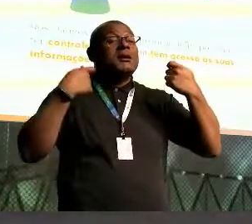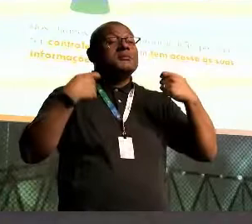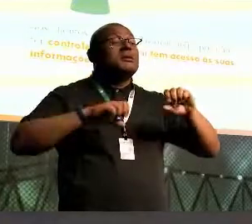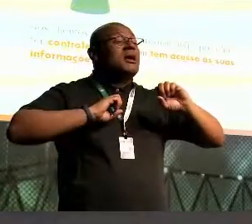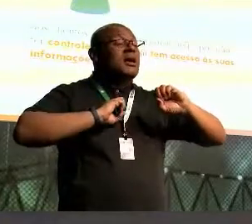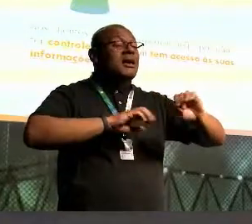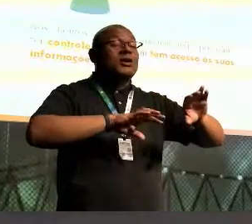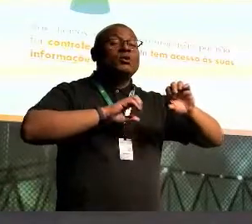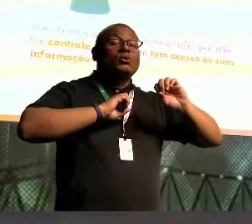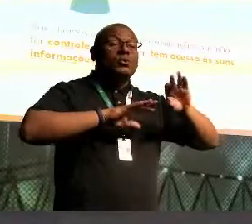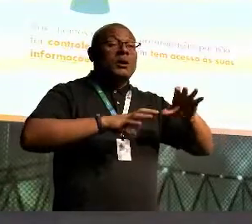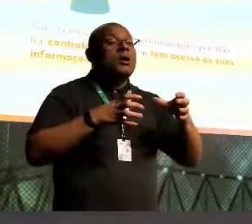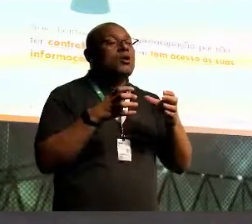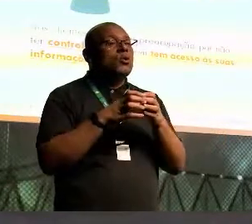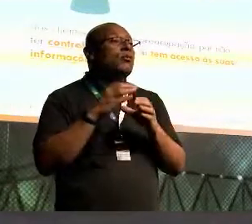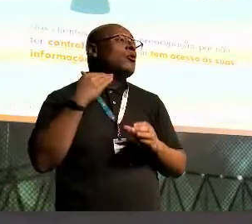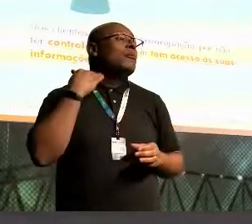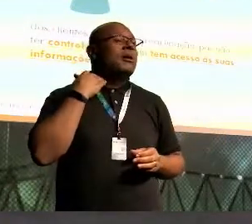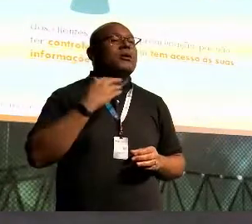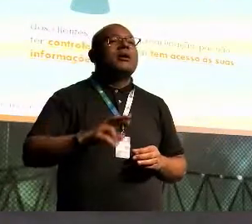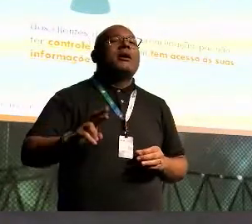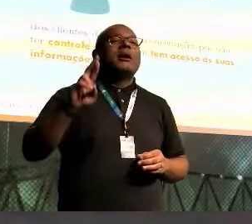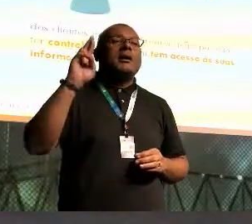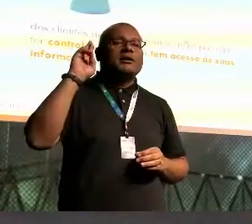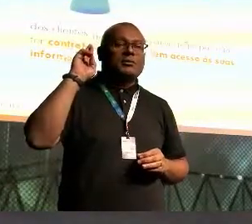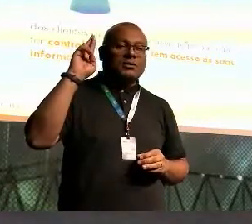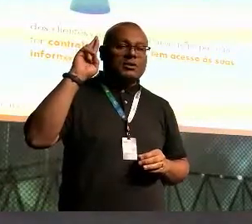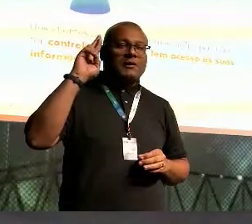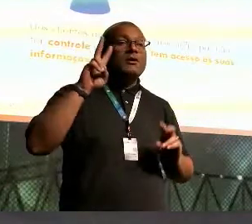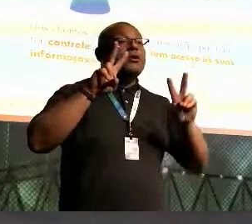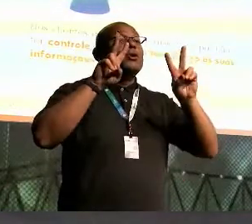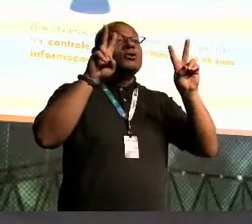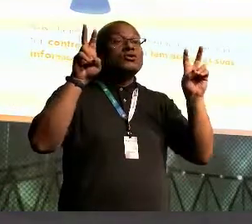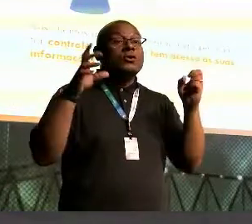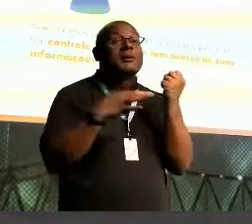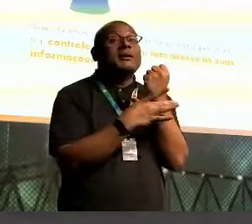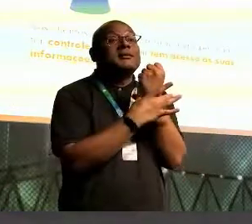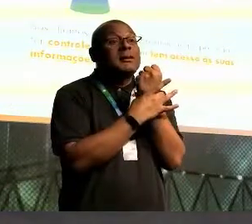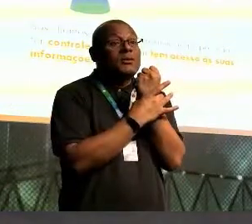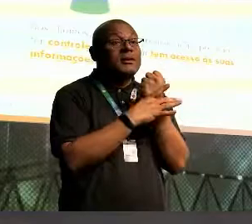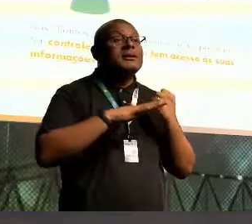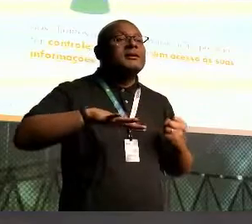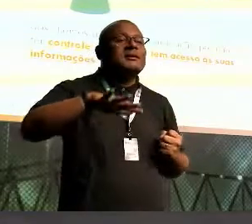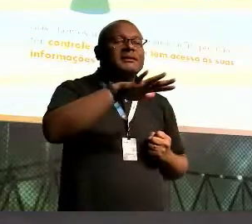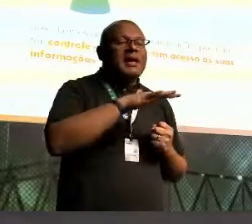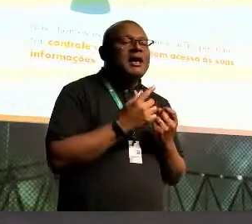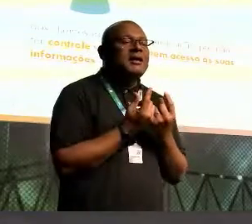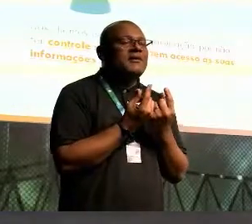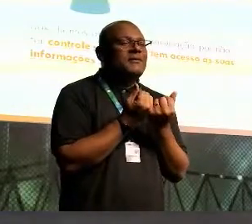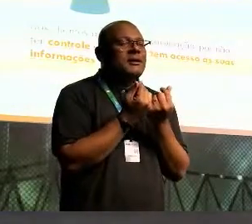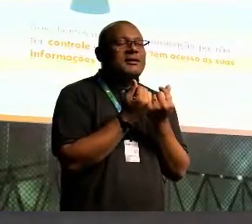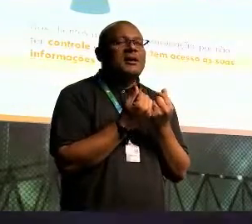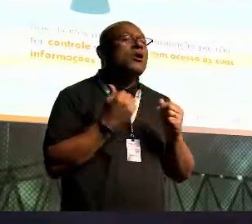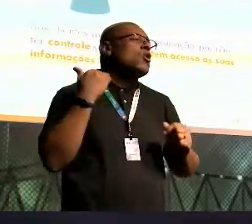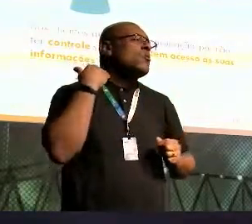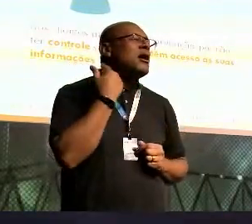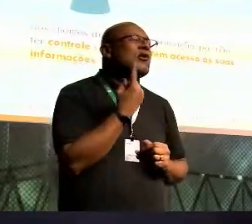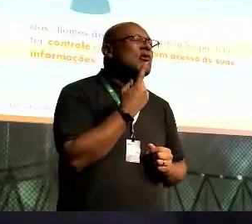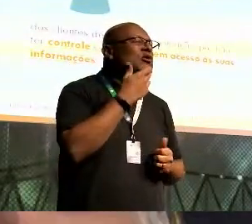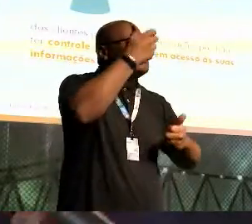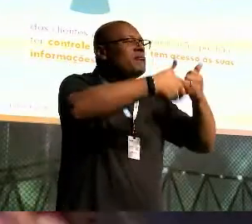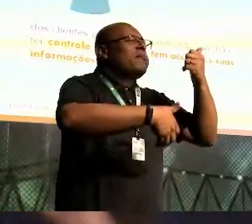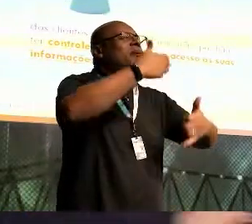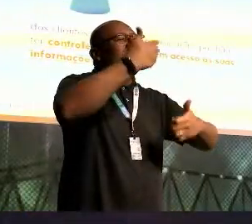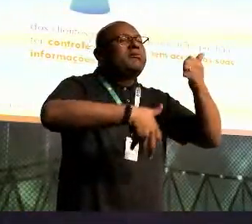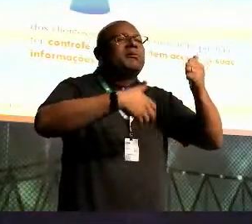educar muito, eu acho que é um papel dos bancos aqui também, educar sobre a segurança do compartilhamento de dados no Open Finance. Não é um banco único que vai poder ter